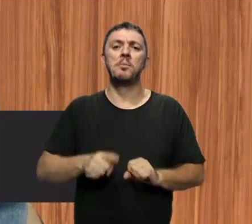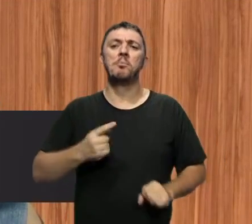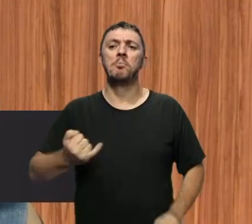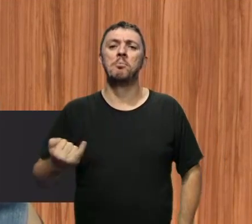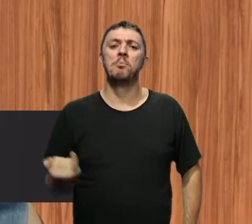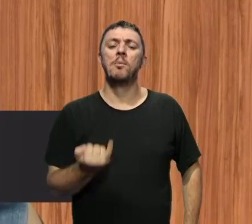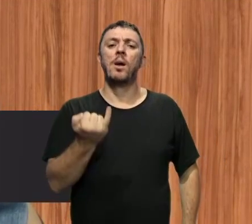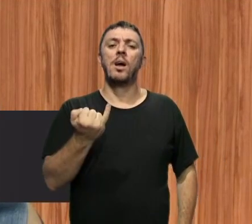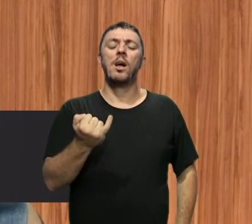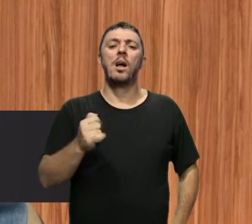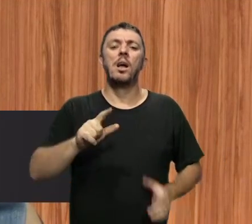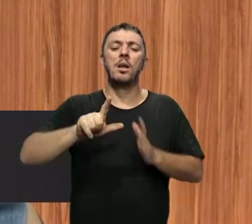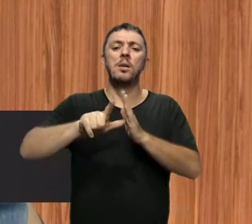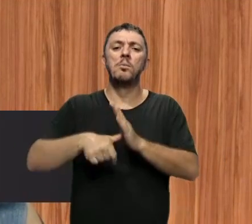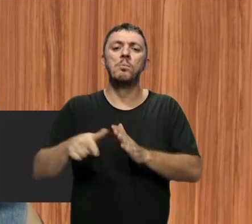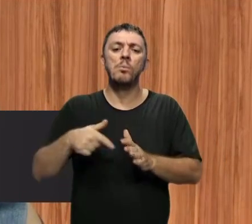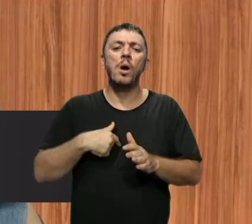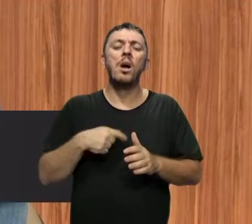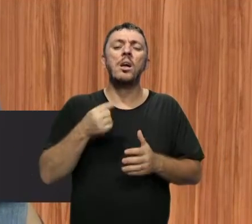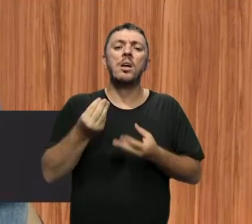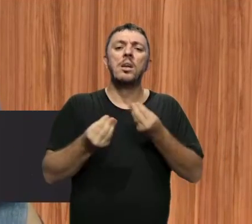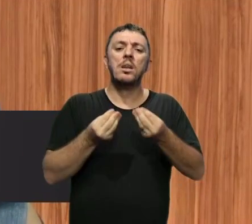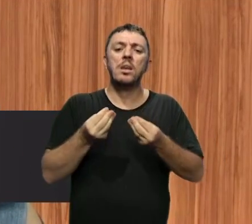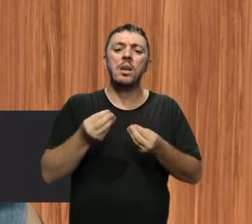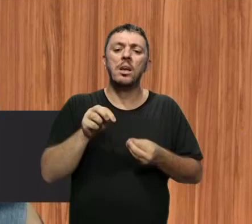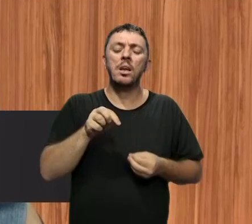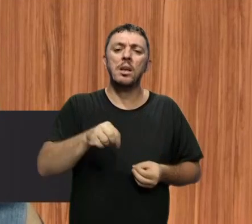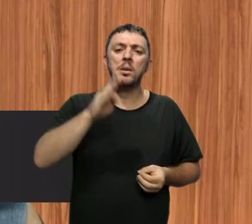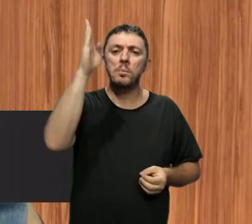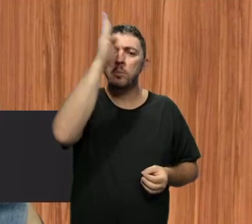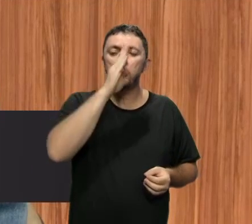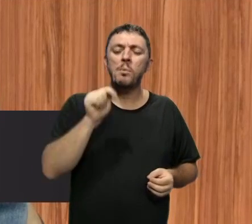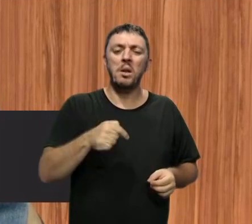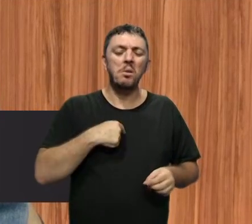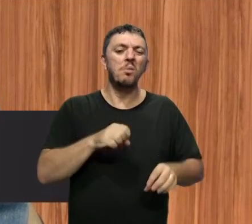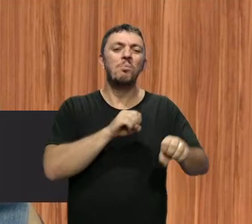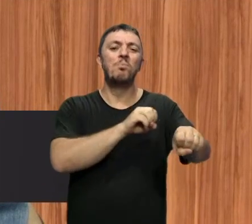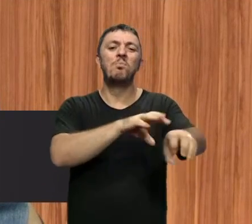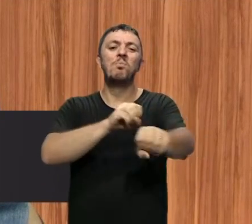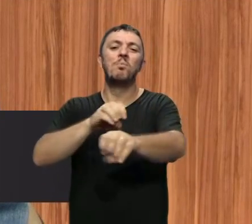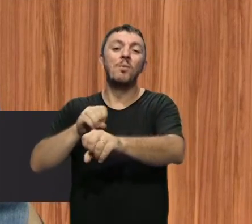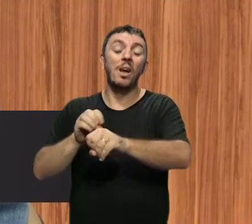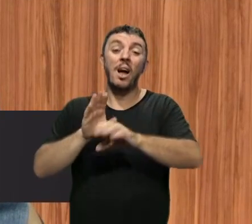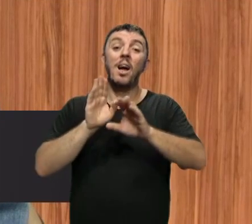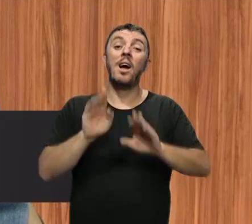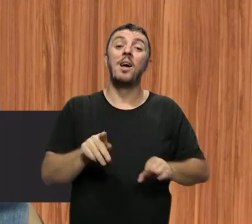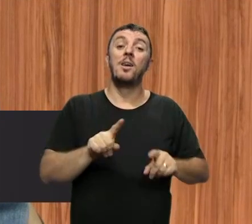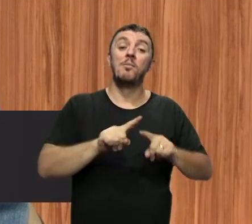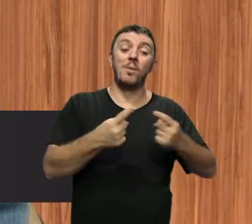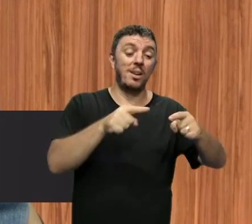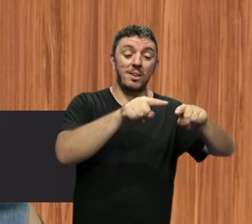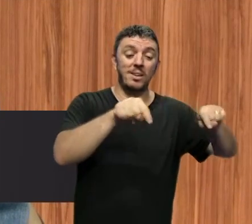de educar ao ar livre aqui no Brasil.